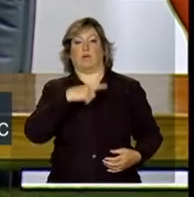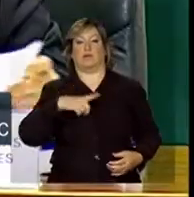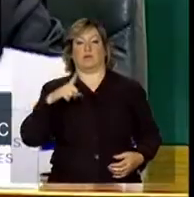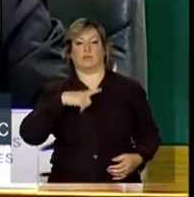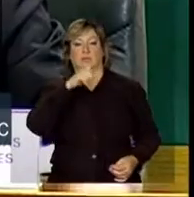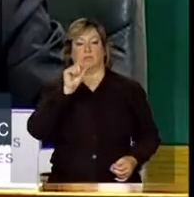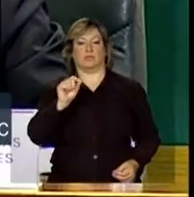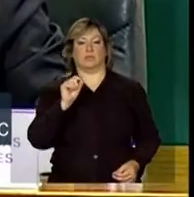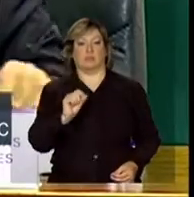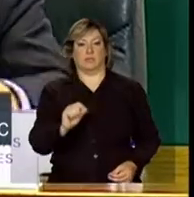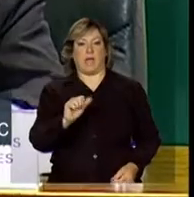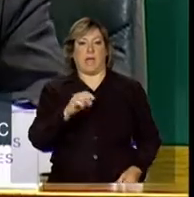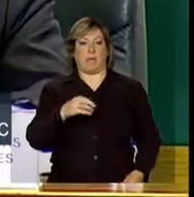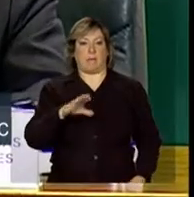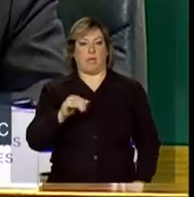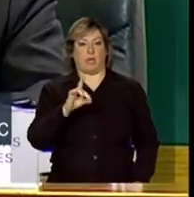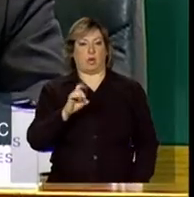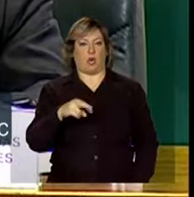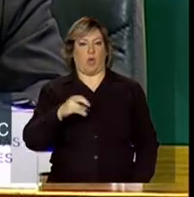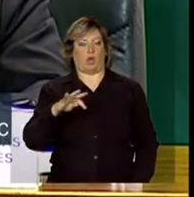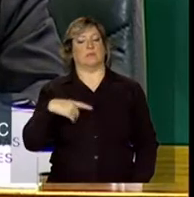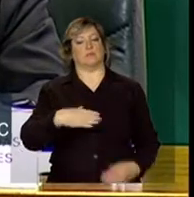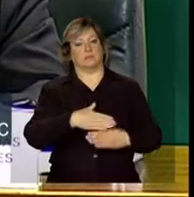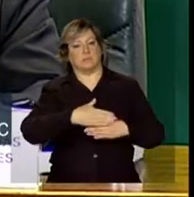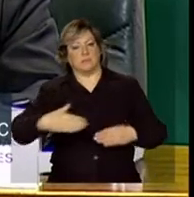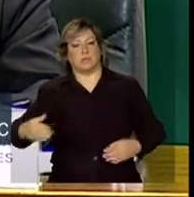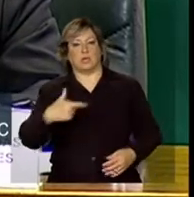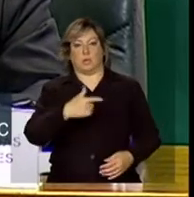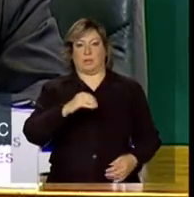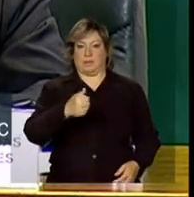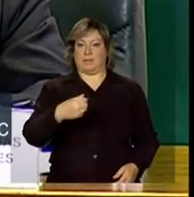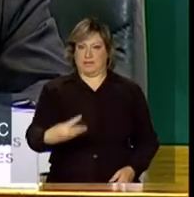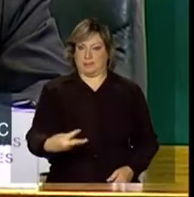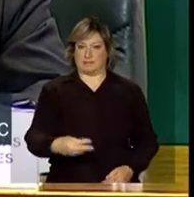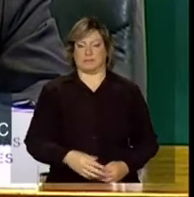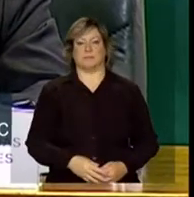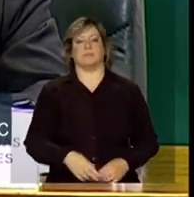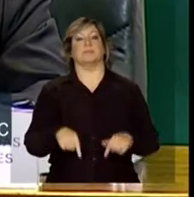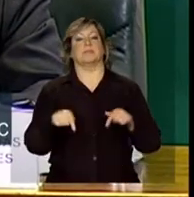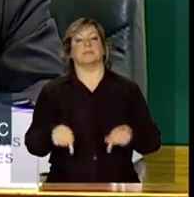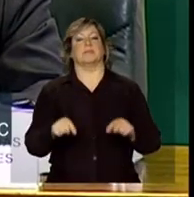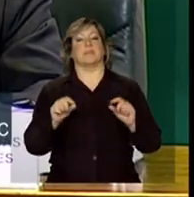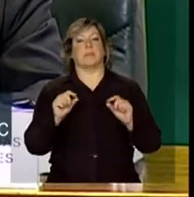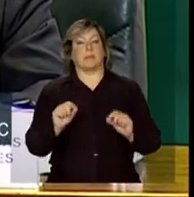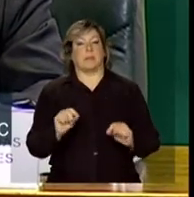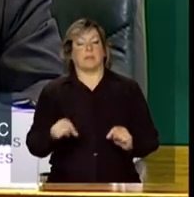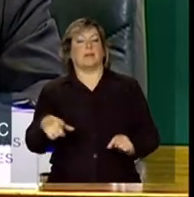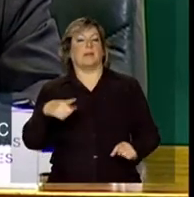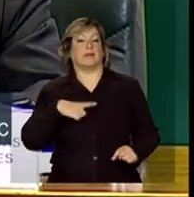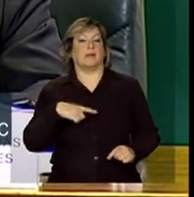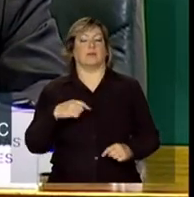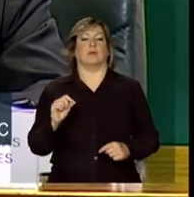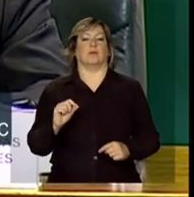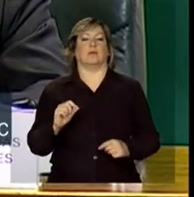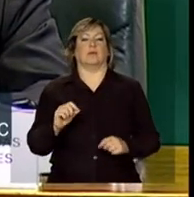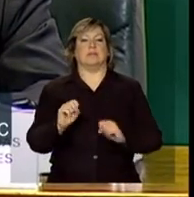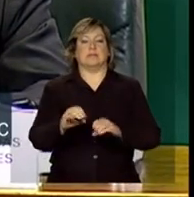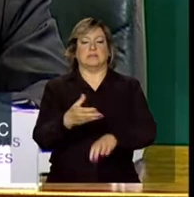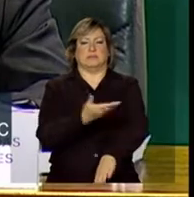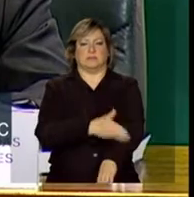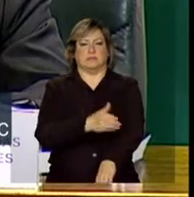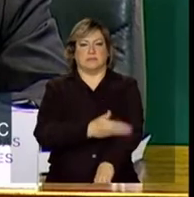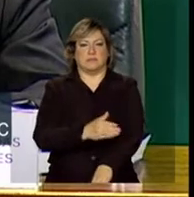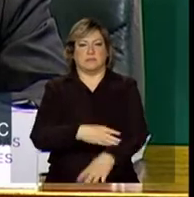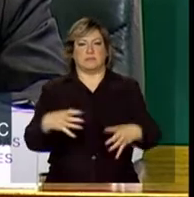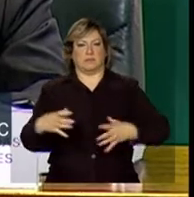no primeiro trimestre de 2013 o filme compromisso do Itamarati com treinamento e capacitação de funcionários do serviço exterior